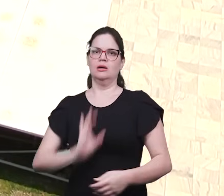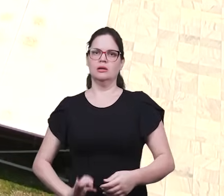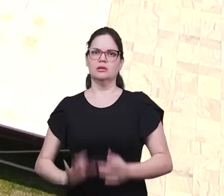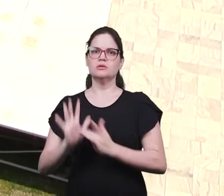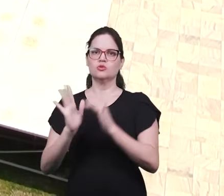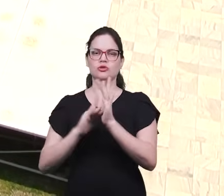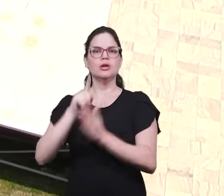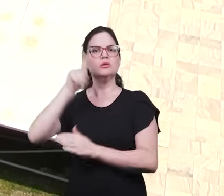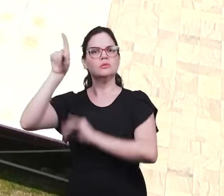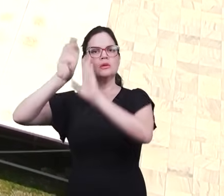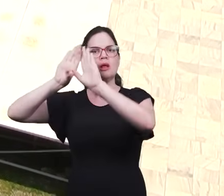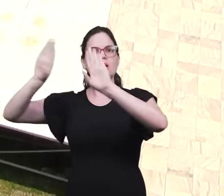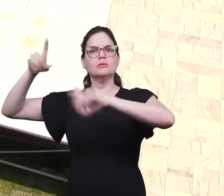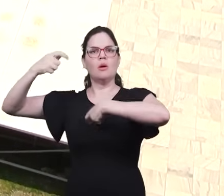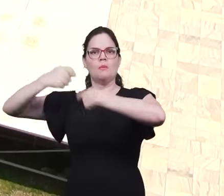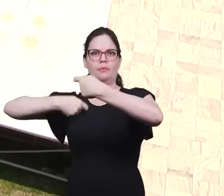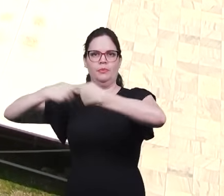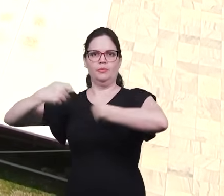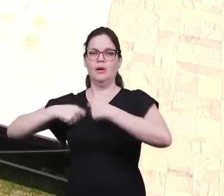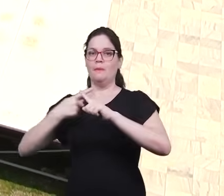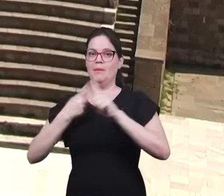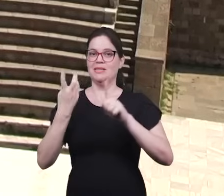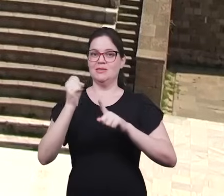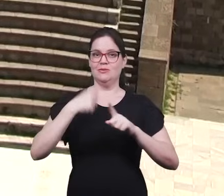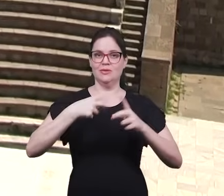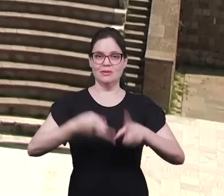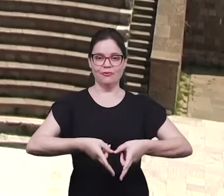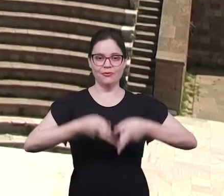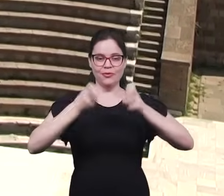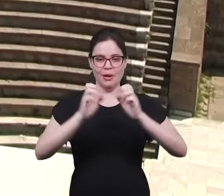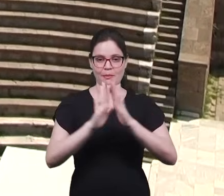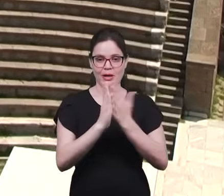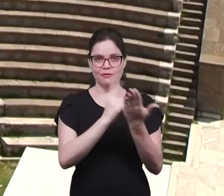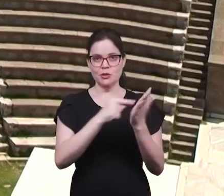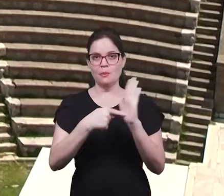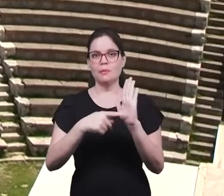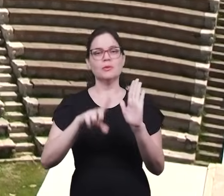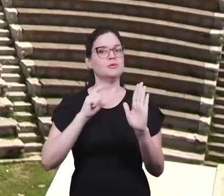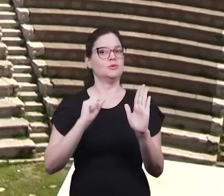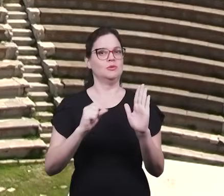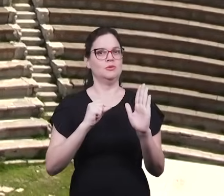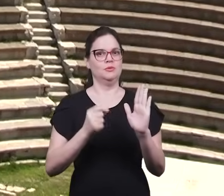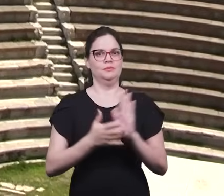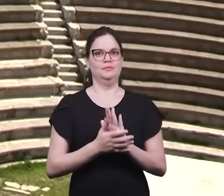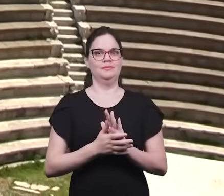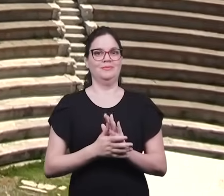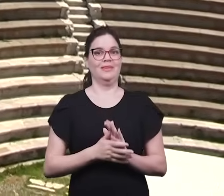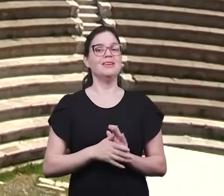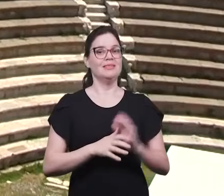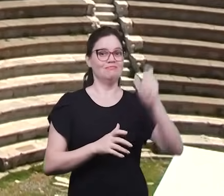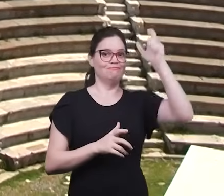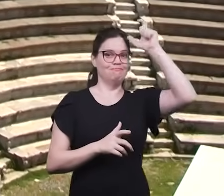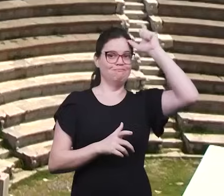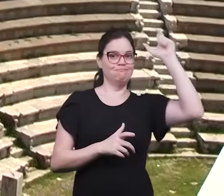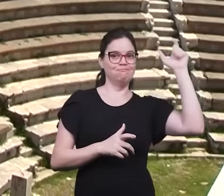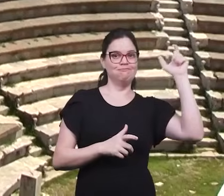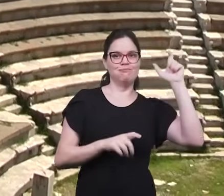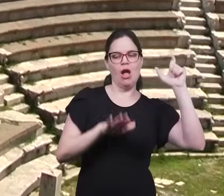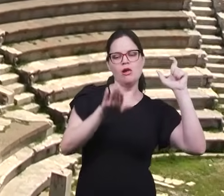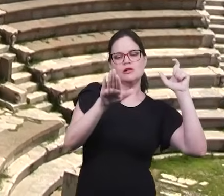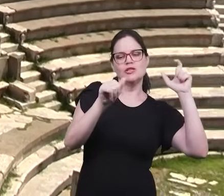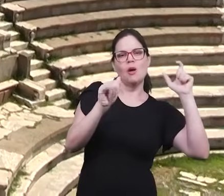reino, e a luta já vem lá, também lá, quando você abre a Bíblia, e fala assim, te darei tudo,